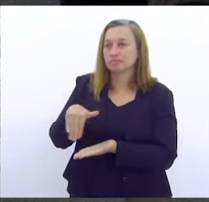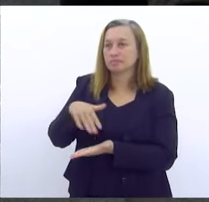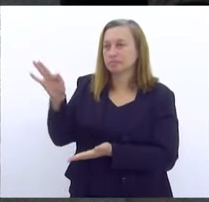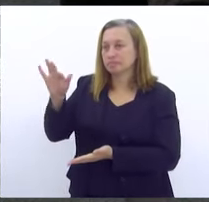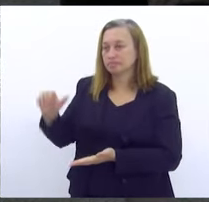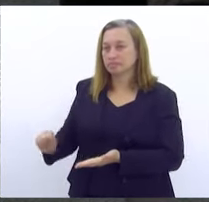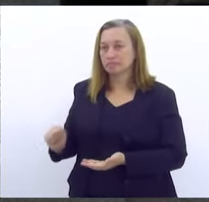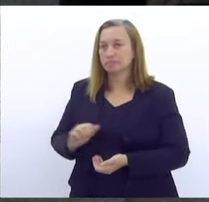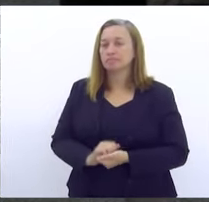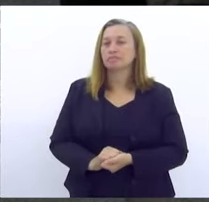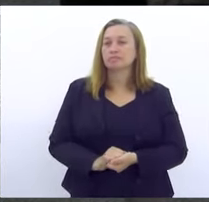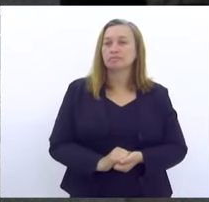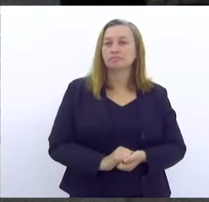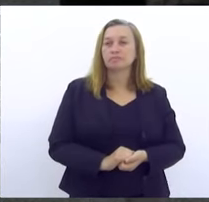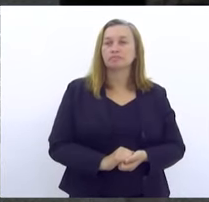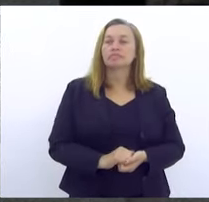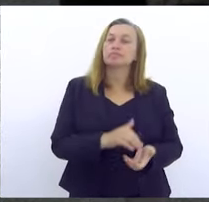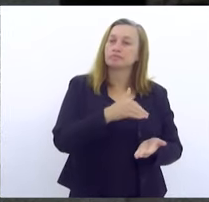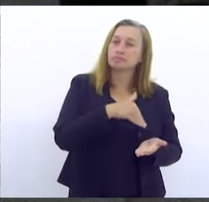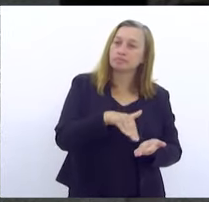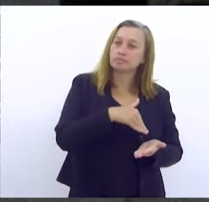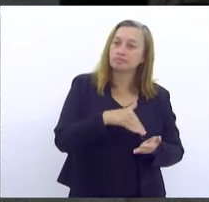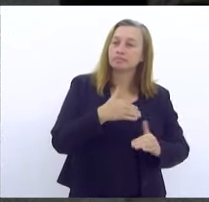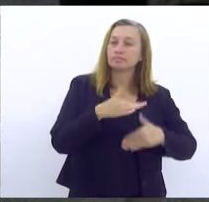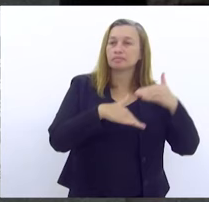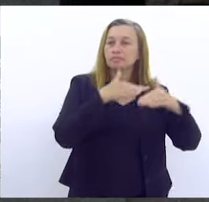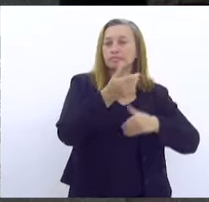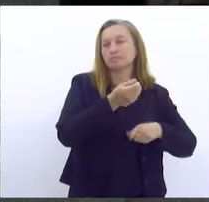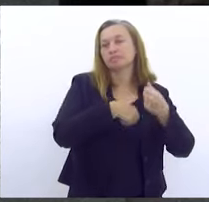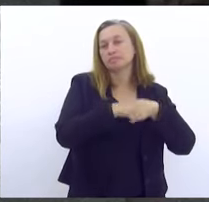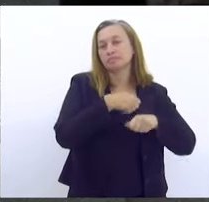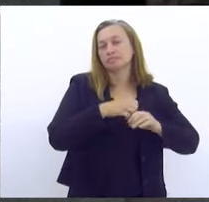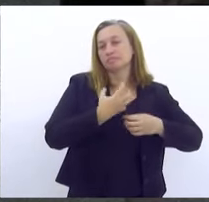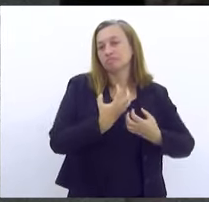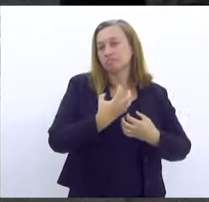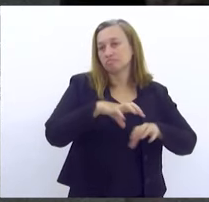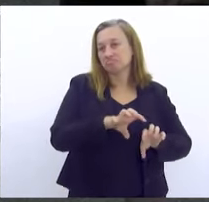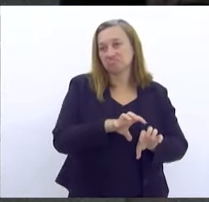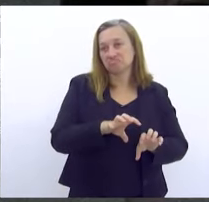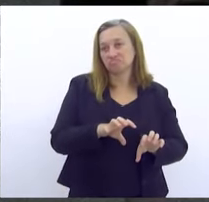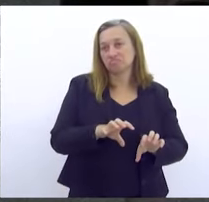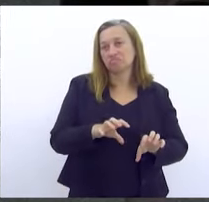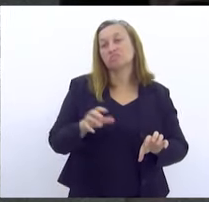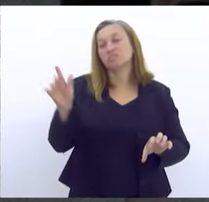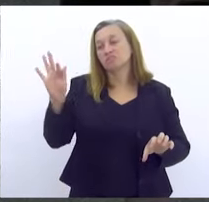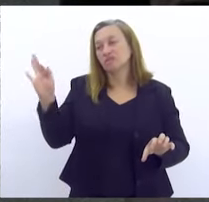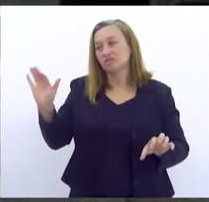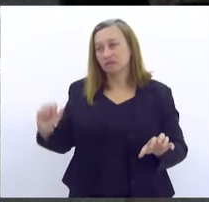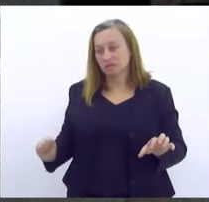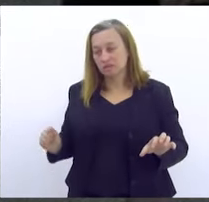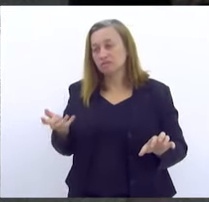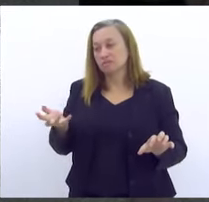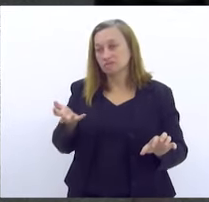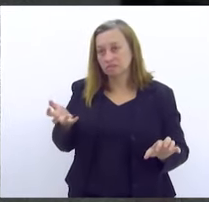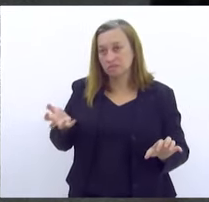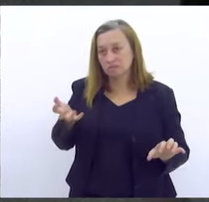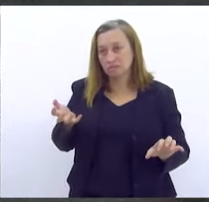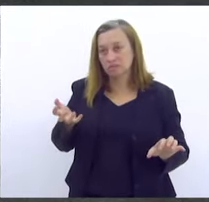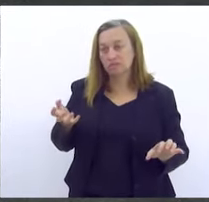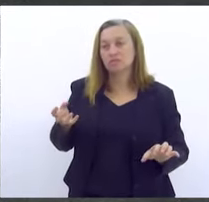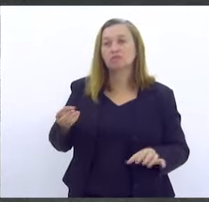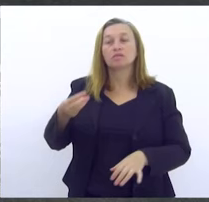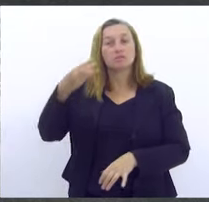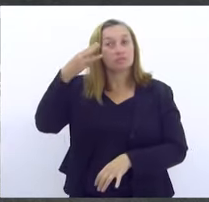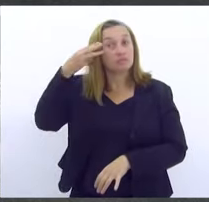Fazenda. A Secretaria de Desenvolvimento Econômico não queria e a de Fazenda queria. No governo,